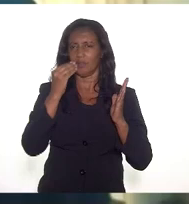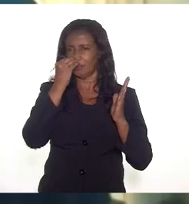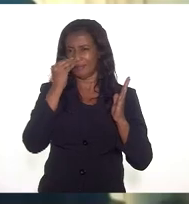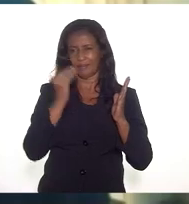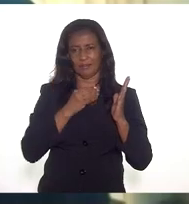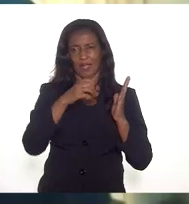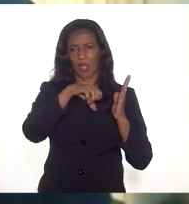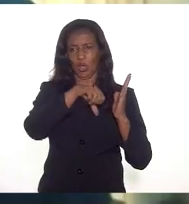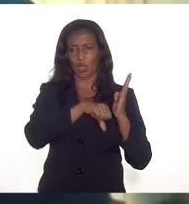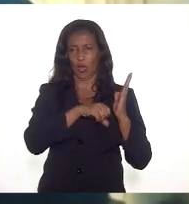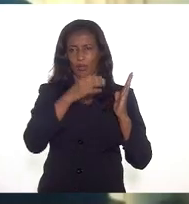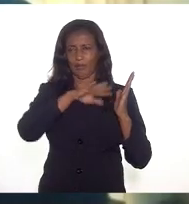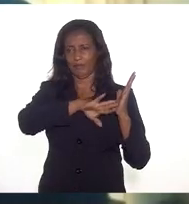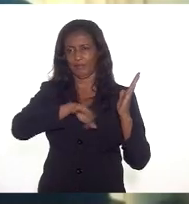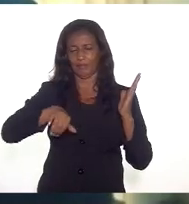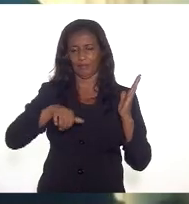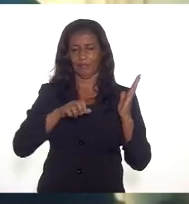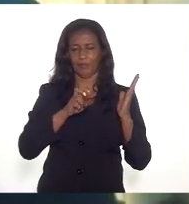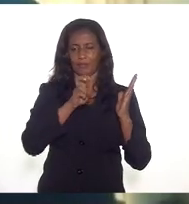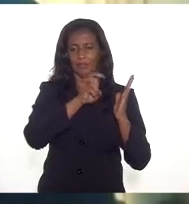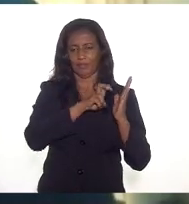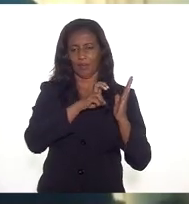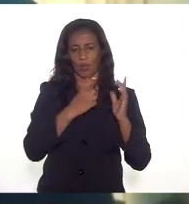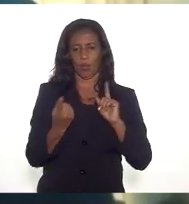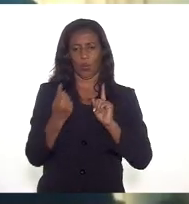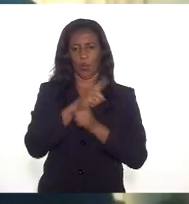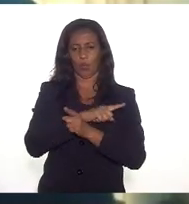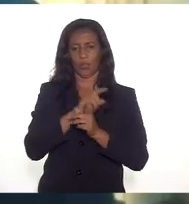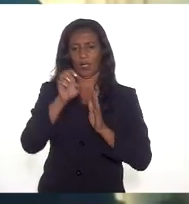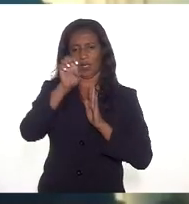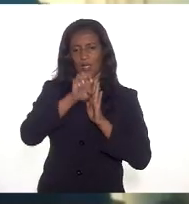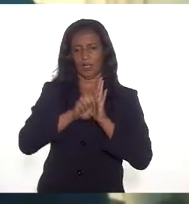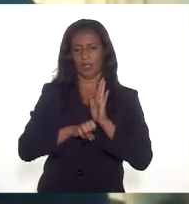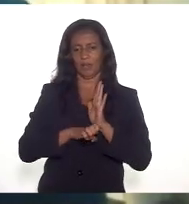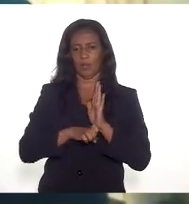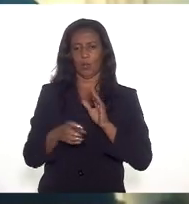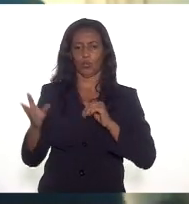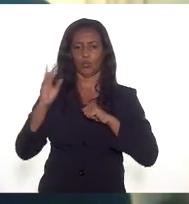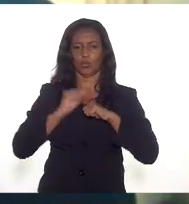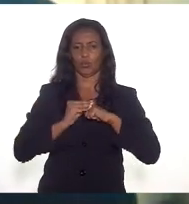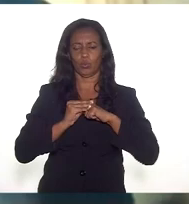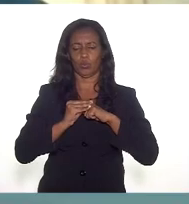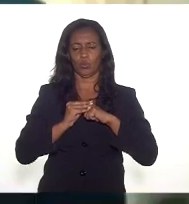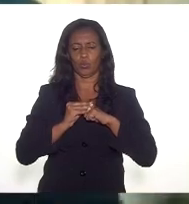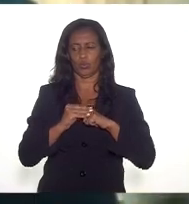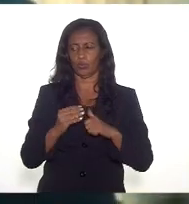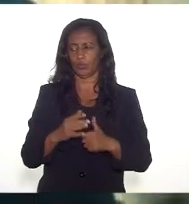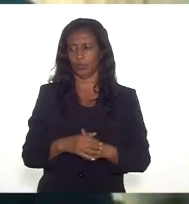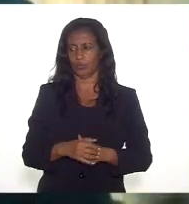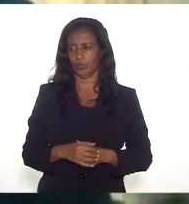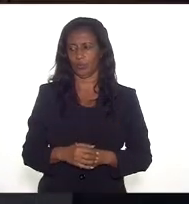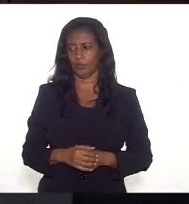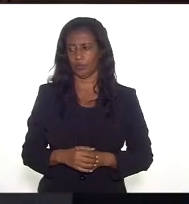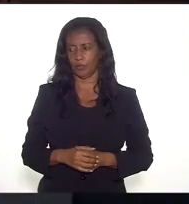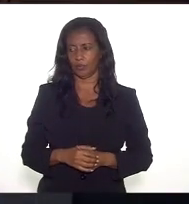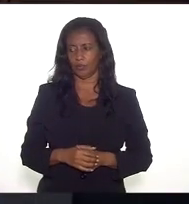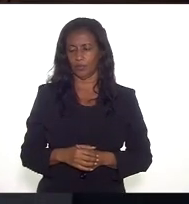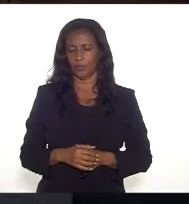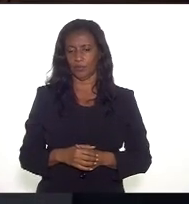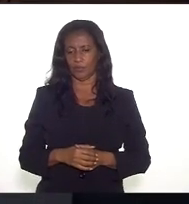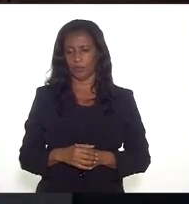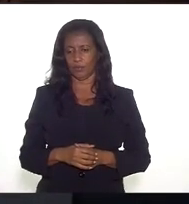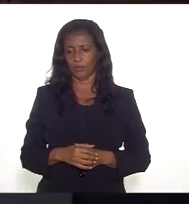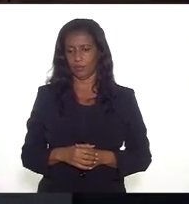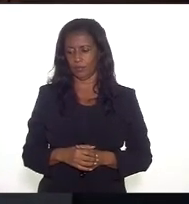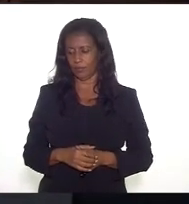emenda 9, pela rejeição da emenda 5, contrárias demais emendas, concluindo por substitutivo, pedindo forma final de redação. A presidência